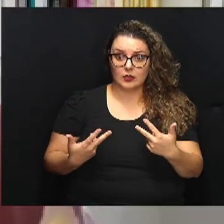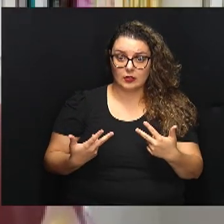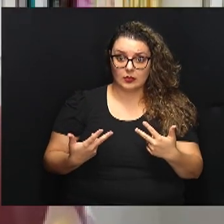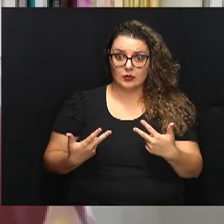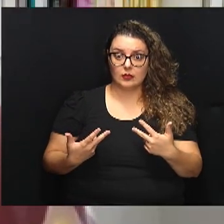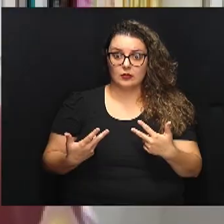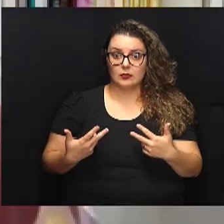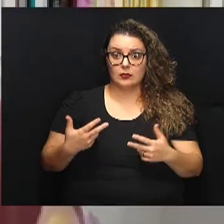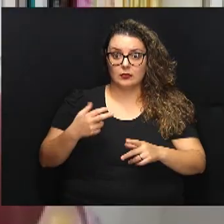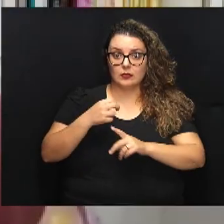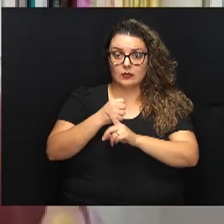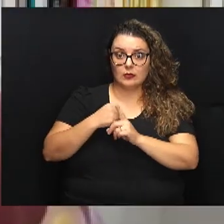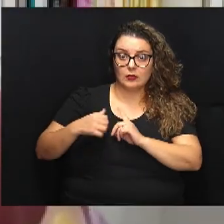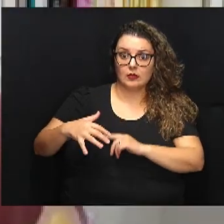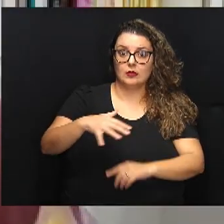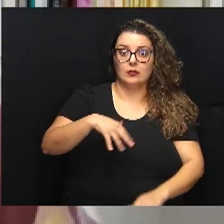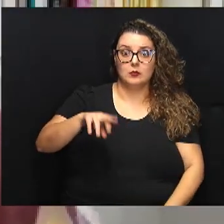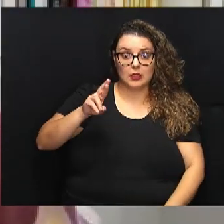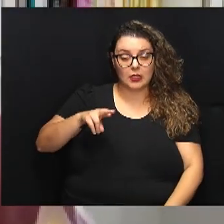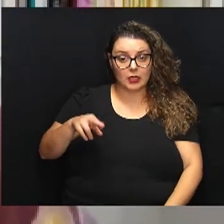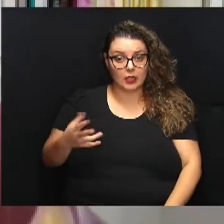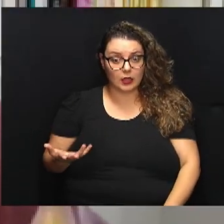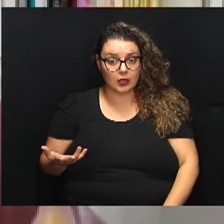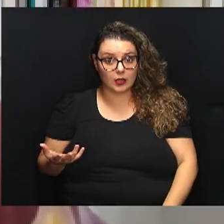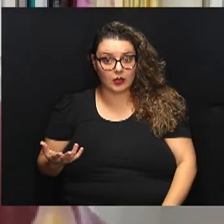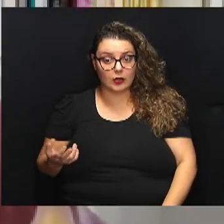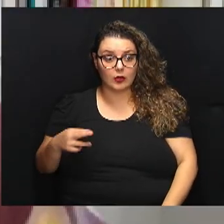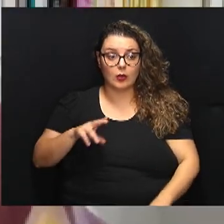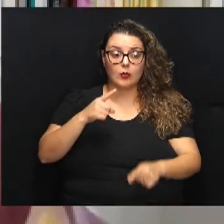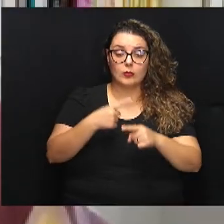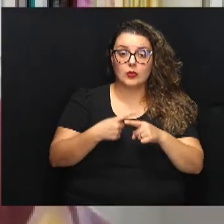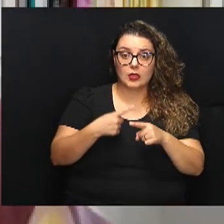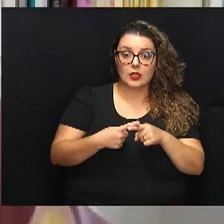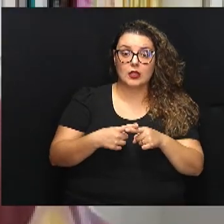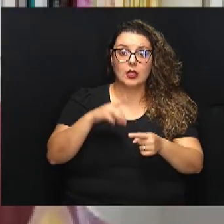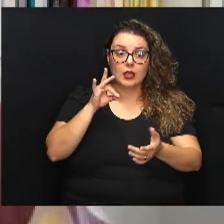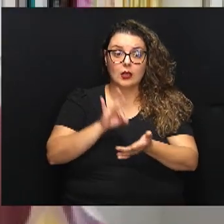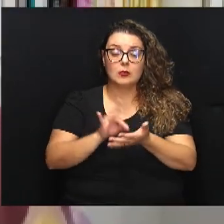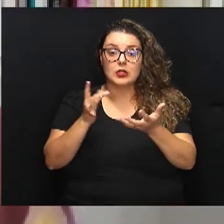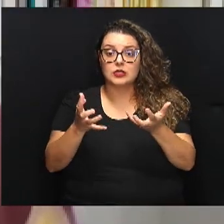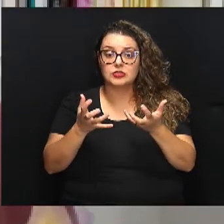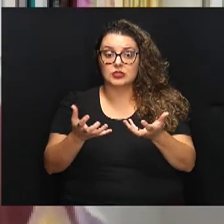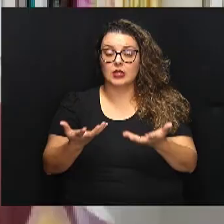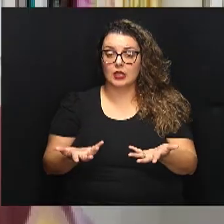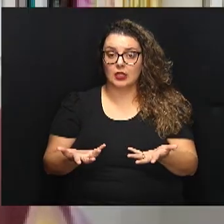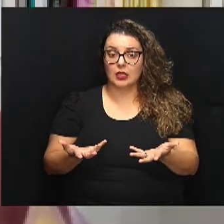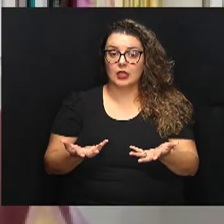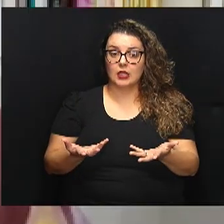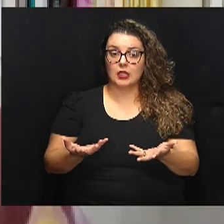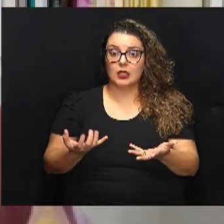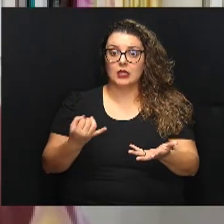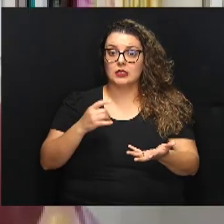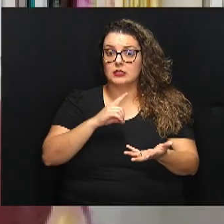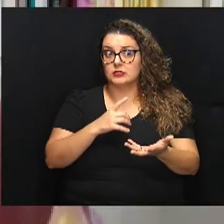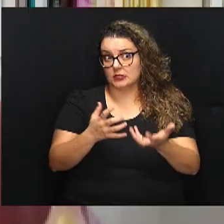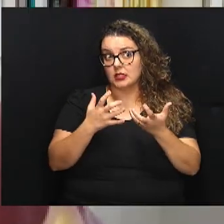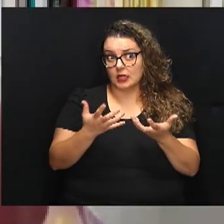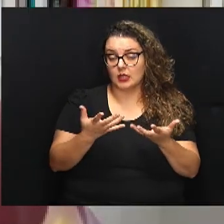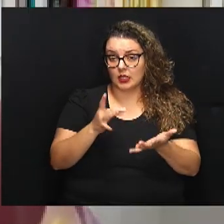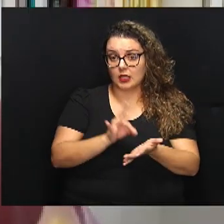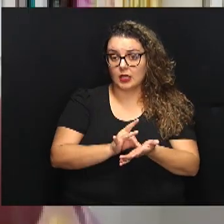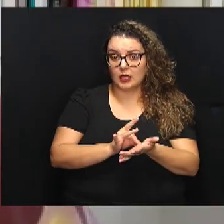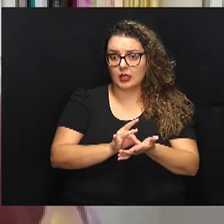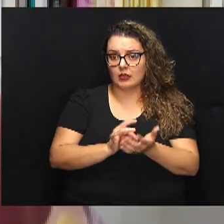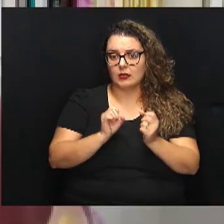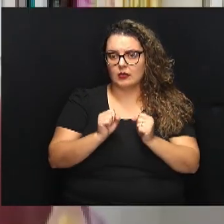parte pela razão social ou porque realmente você quer? E se você não realmente quer, pode fazer só